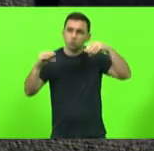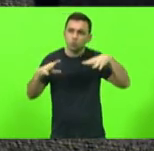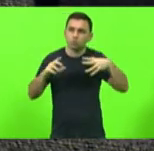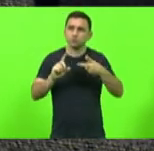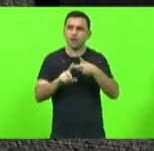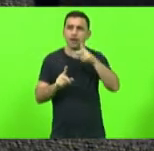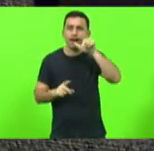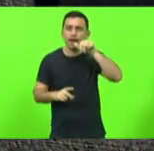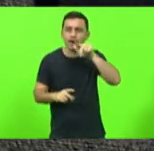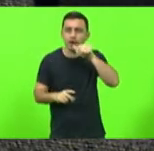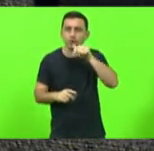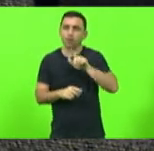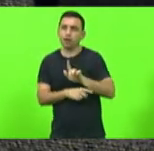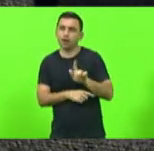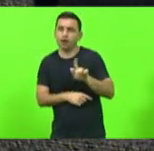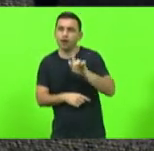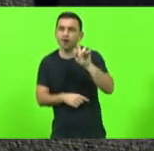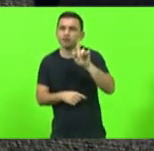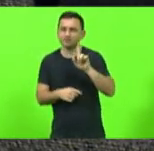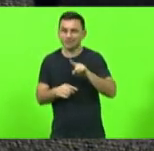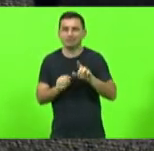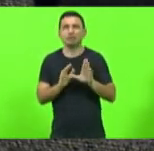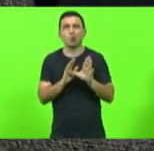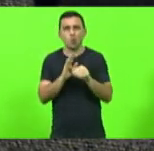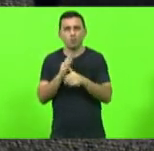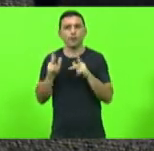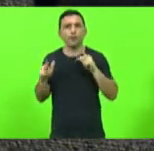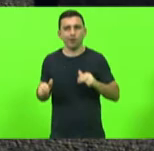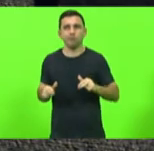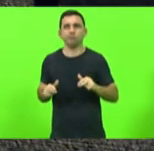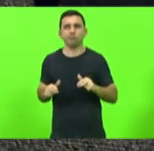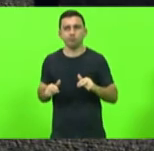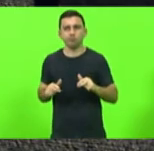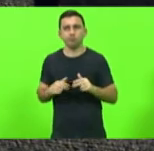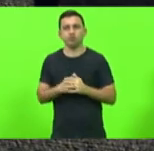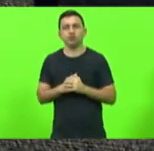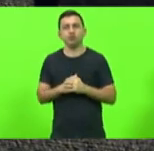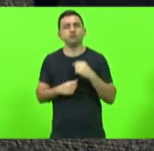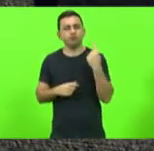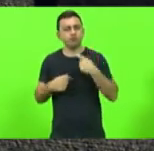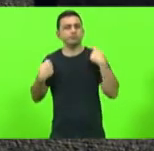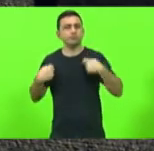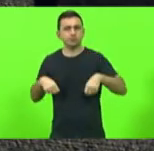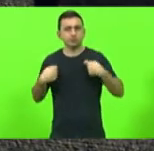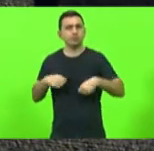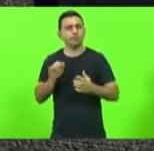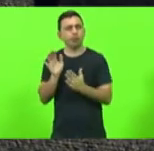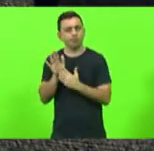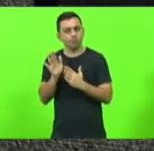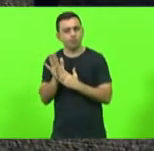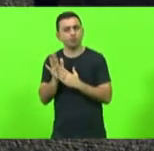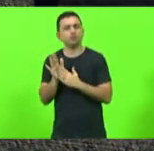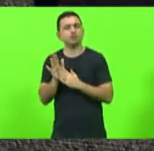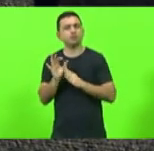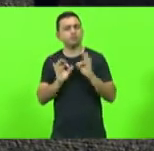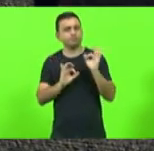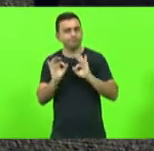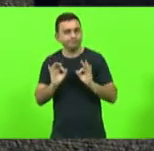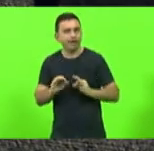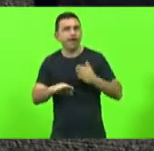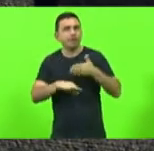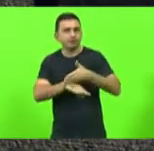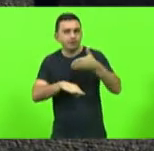da gasolina é um roubo, né? E, com isso, precisamos continuar propondo medidas concretas de acesso a esses